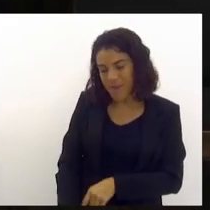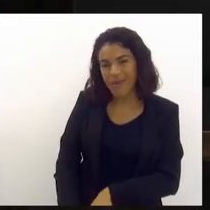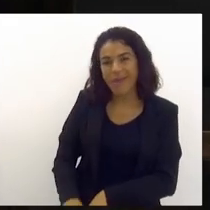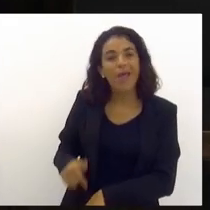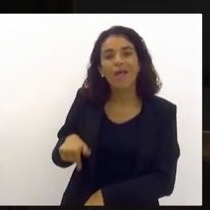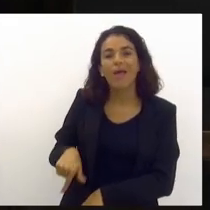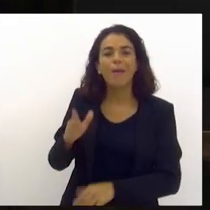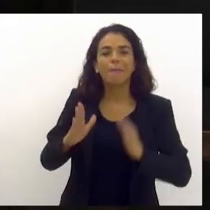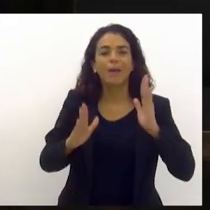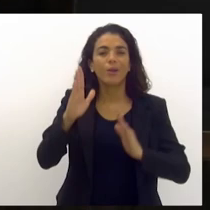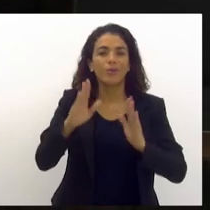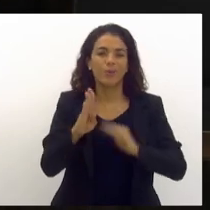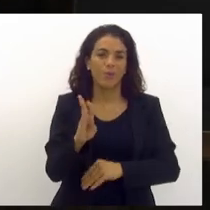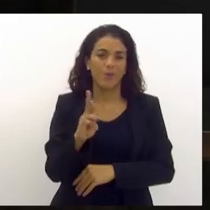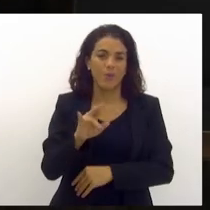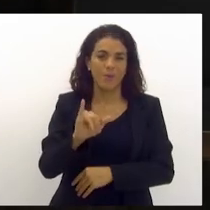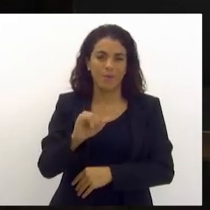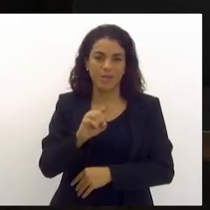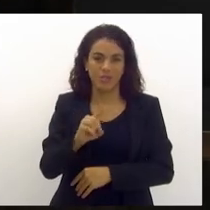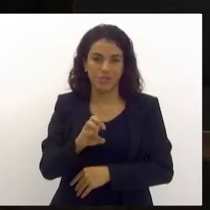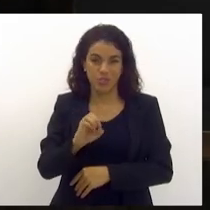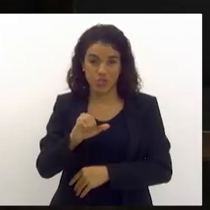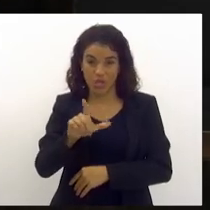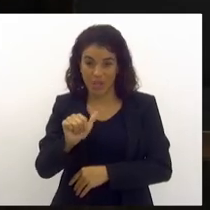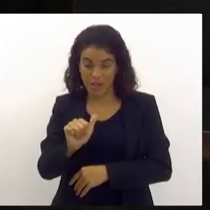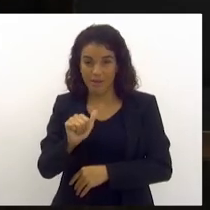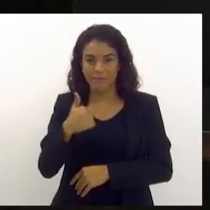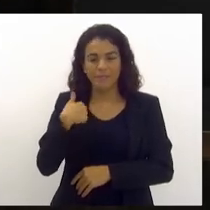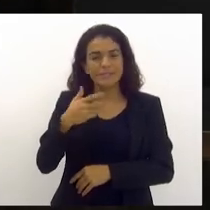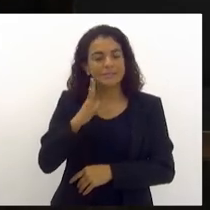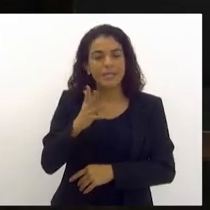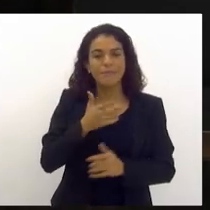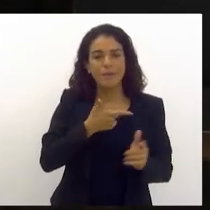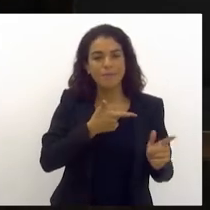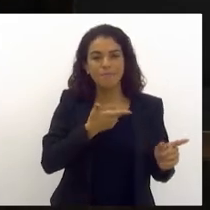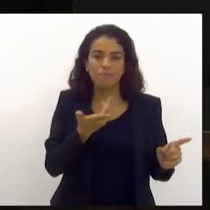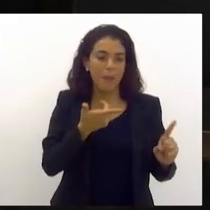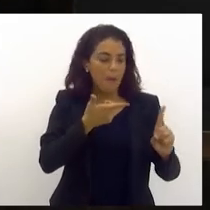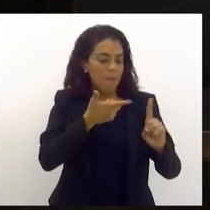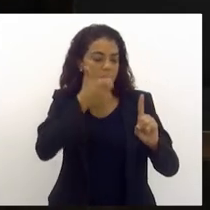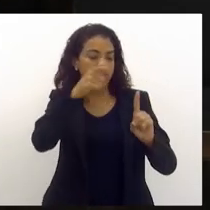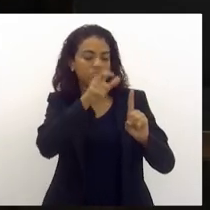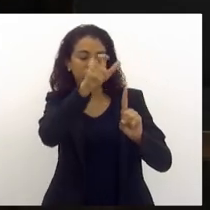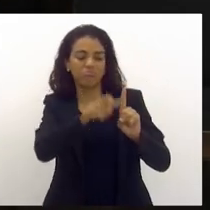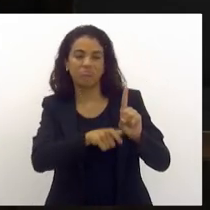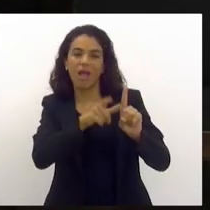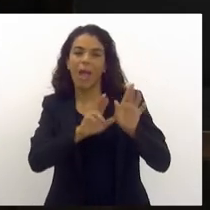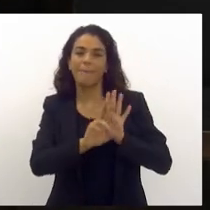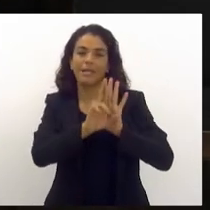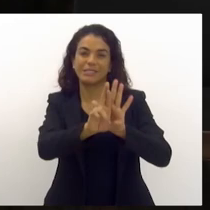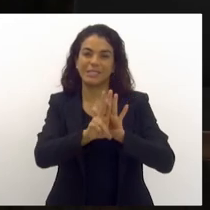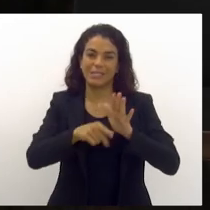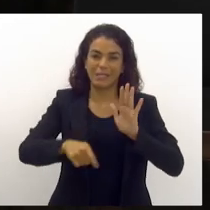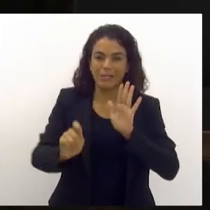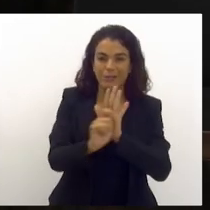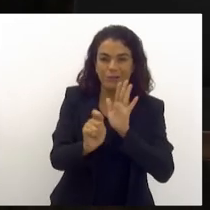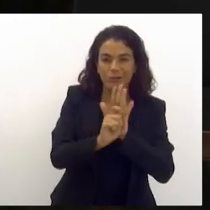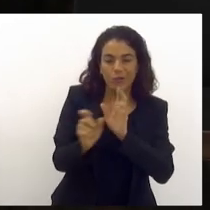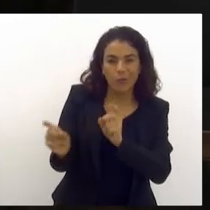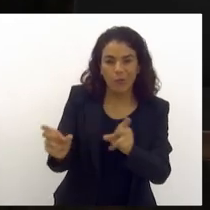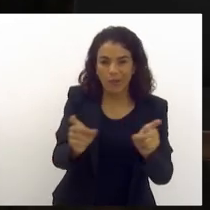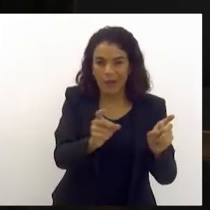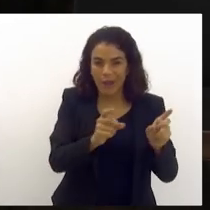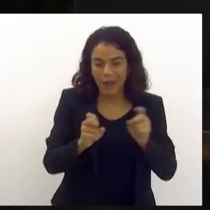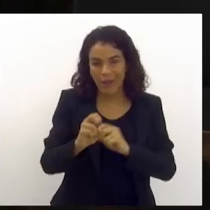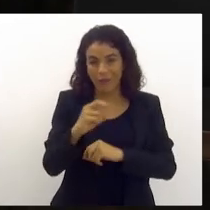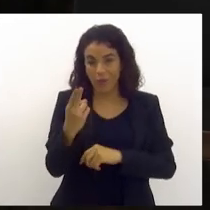cá, toda vez que se mata um grande figurão, seja do tráfico ou agora da milícia, que é algo um pouco